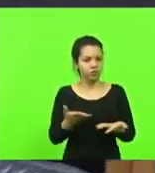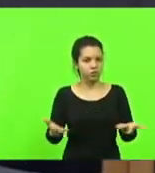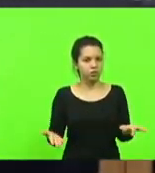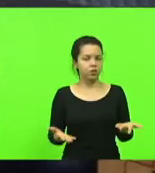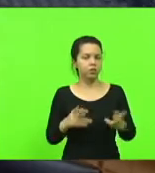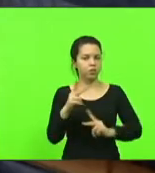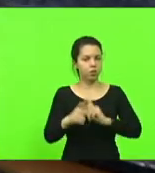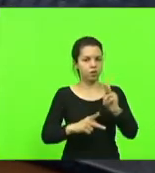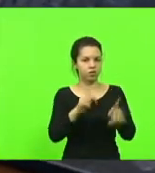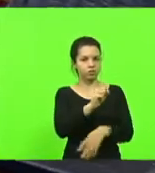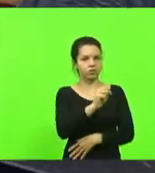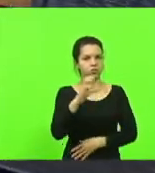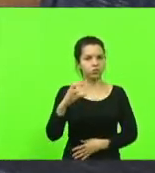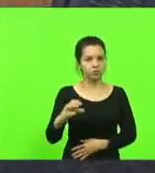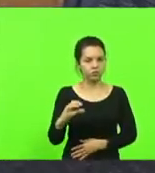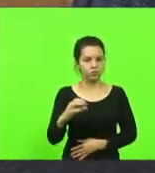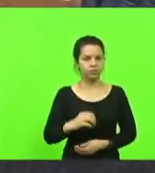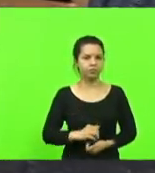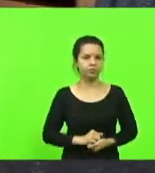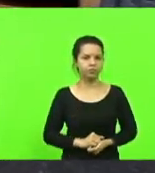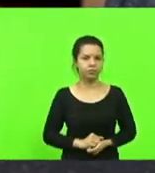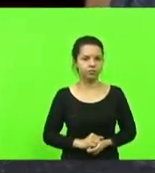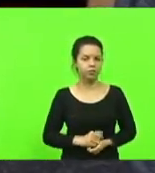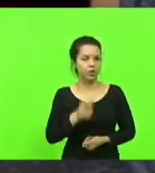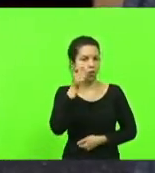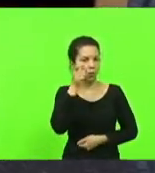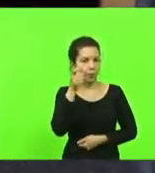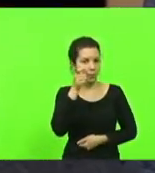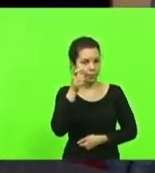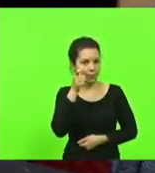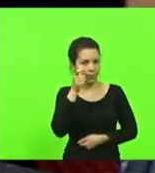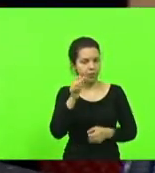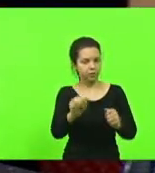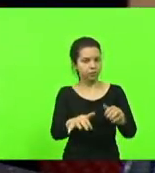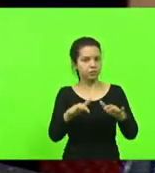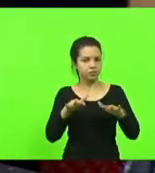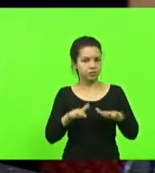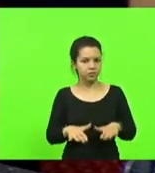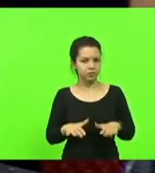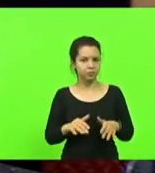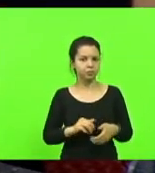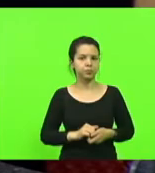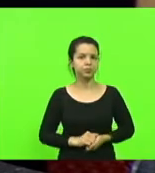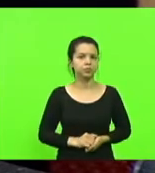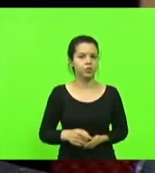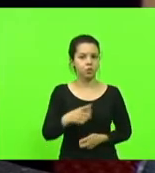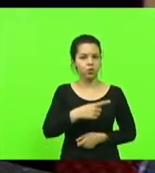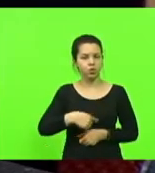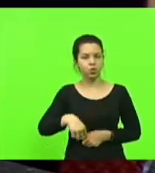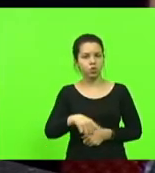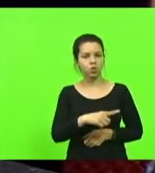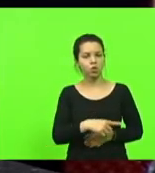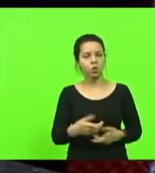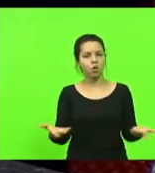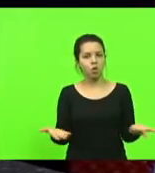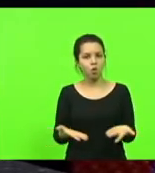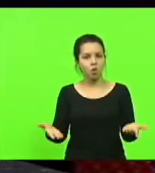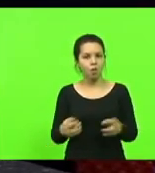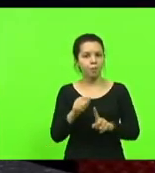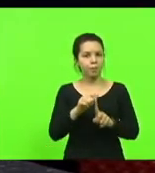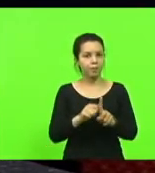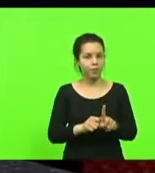estimados catarinenses que acompanham esta sessão, Nós estamos no mês de